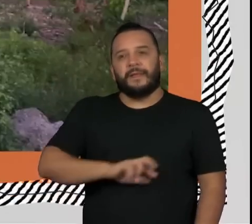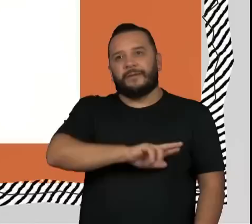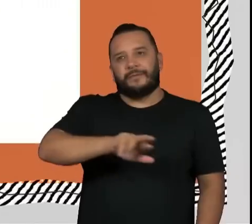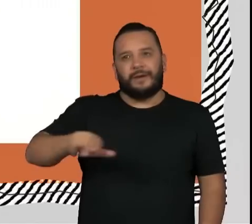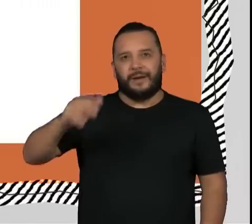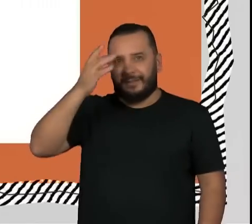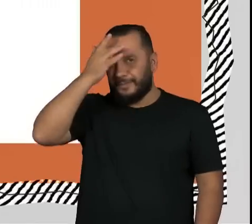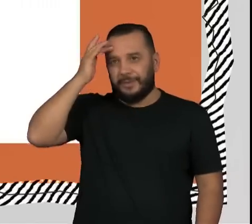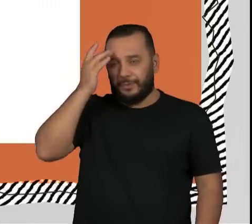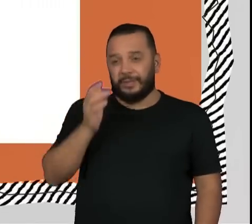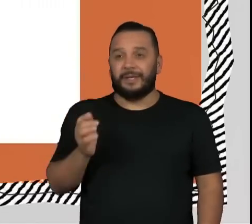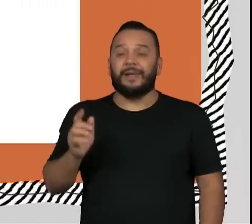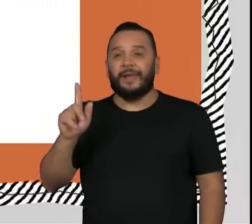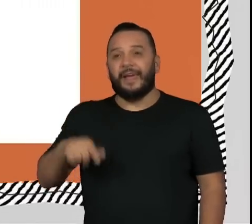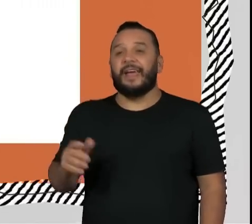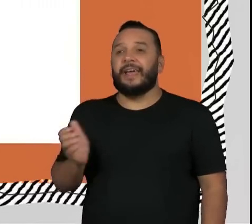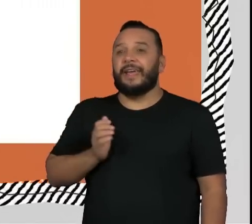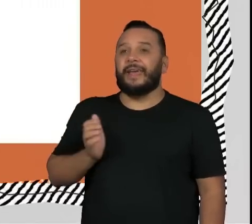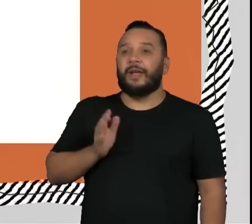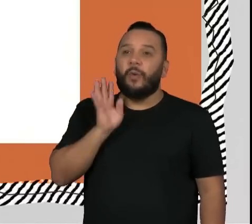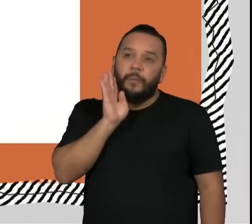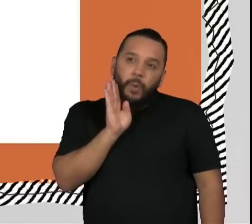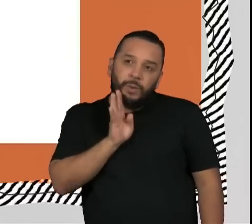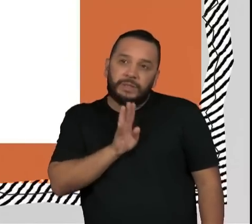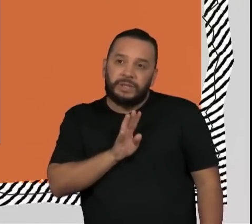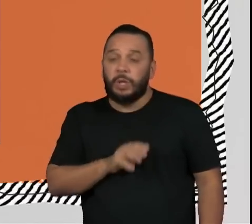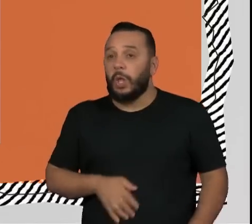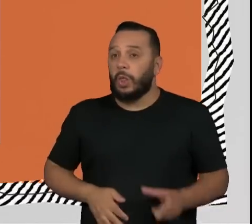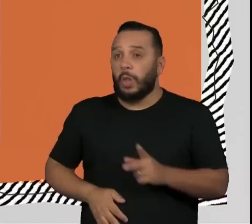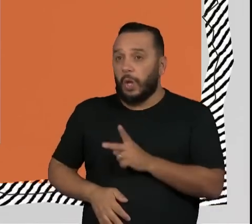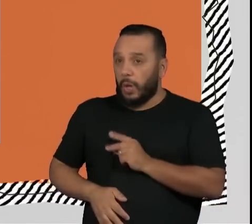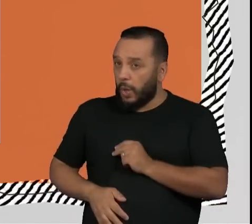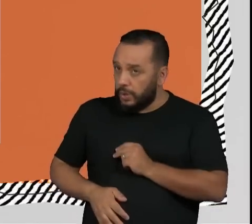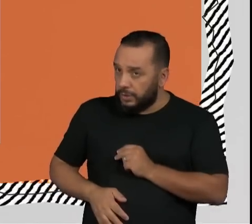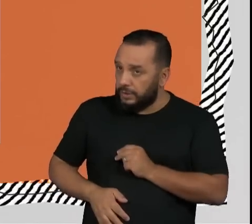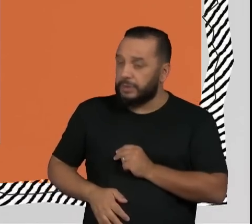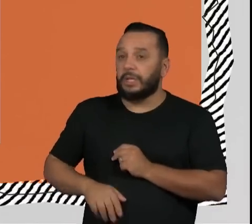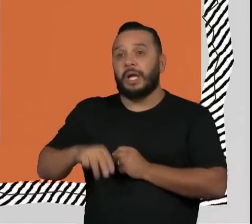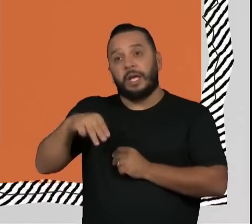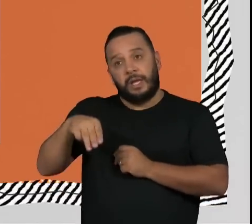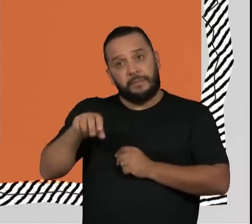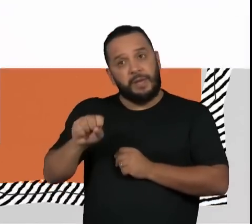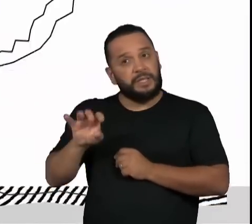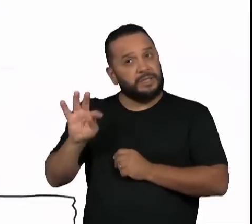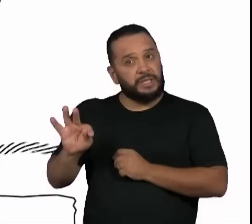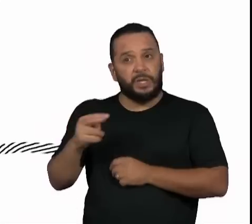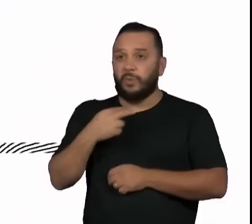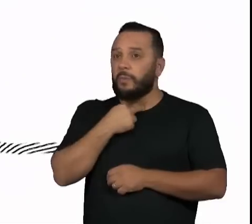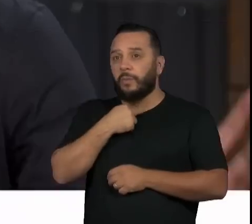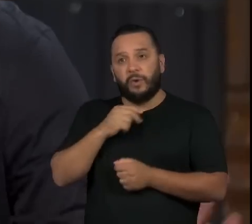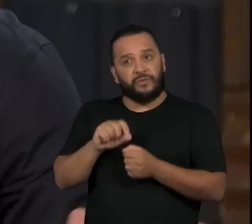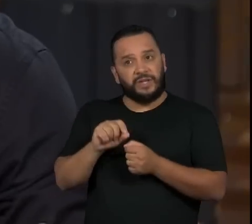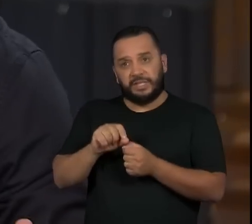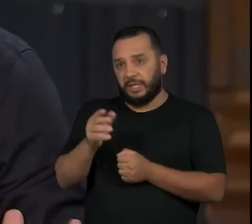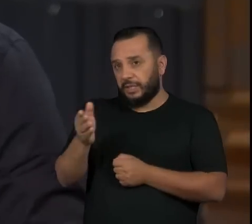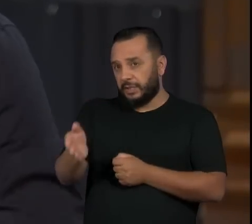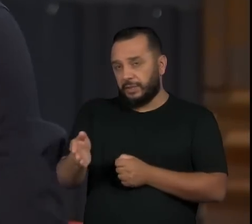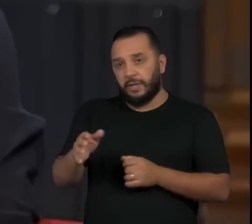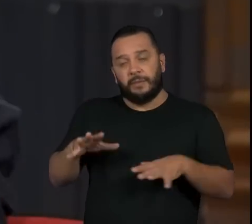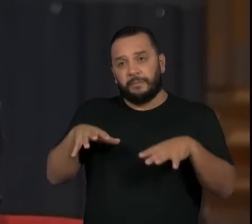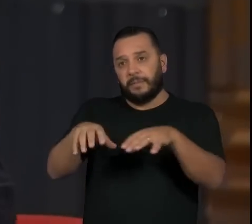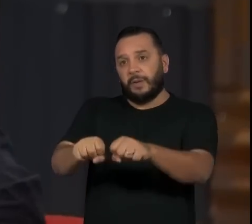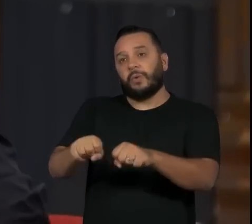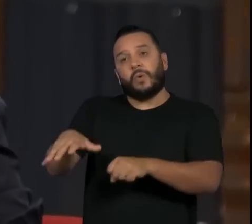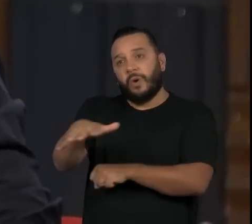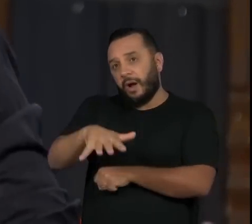que eu chamo de rico bonzinho, provocando, falam assim, putz, cara, mas o MST não pode fazer isso, ocupou a área produtiva, assim